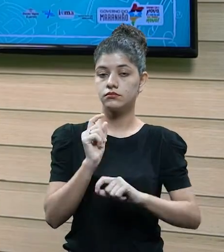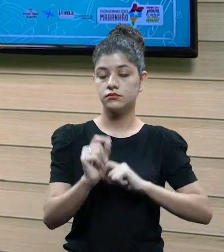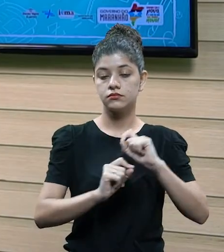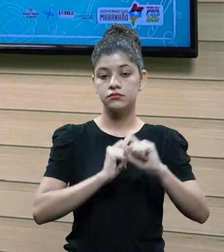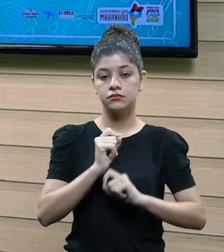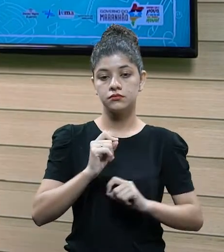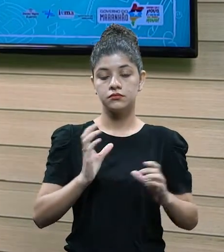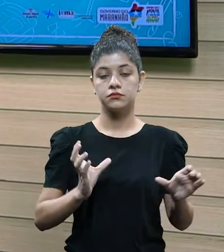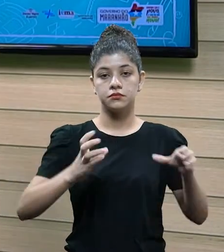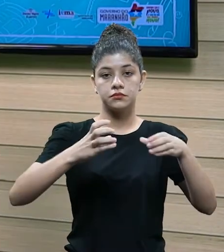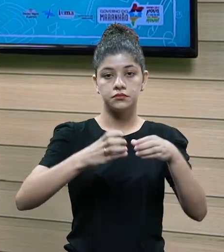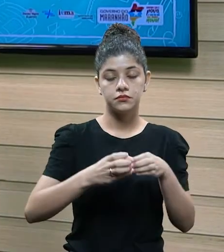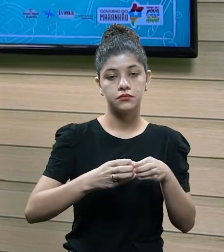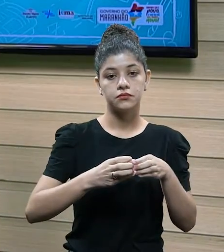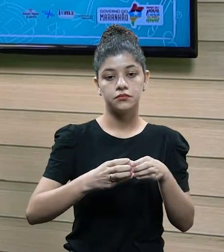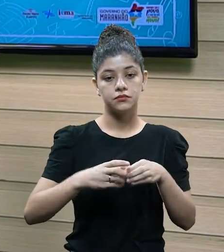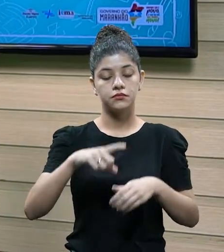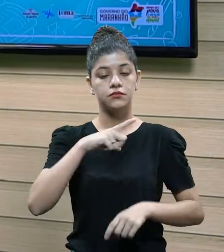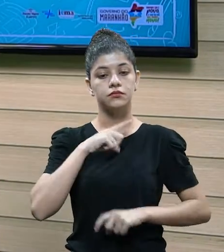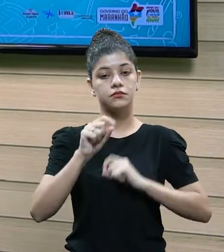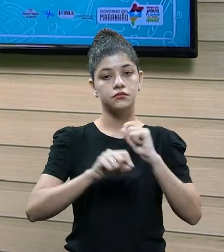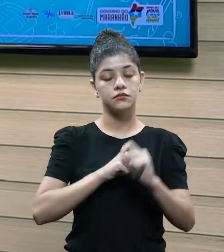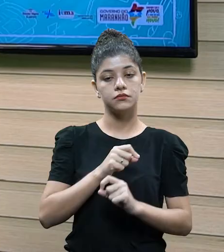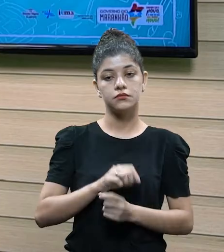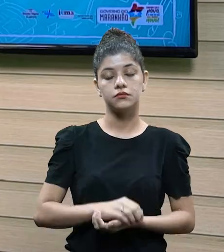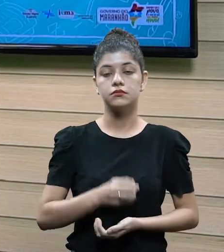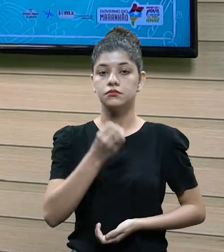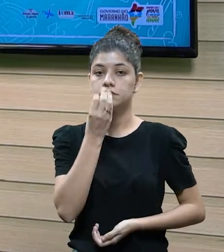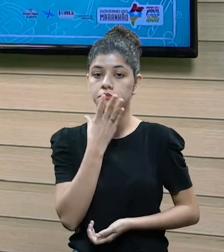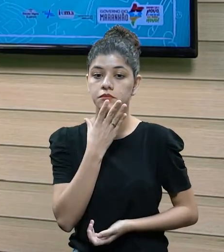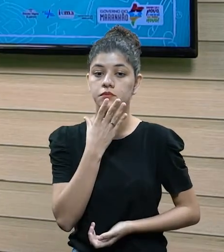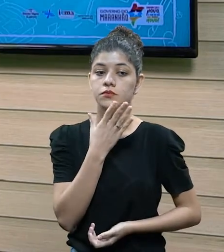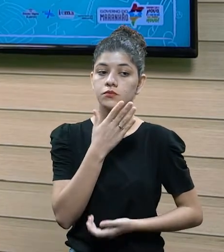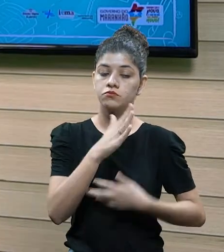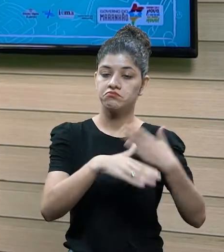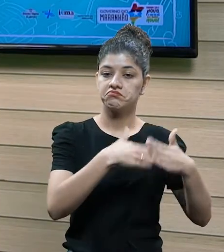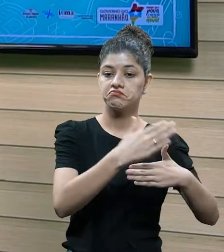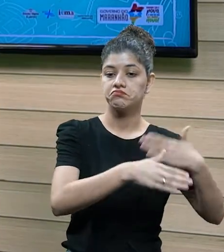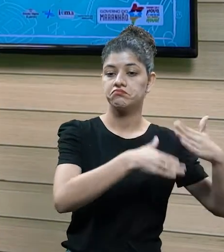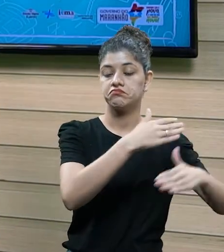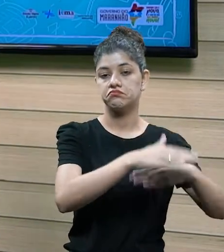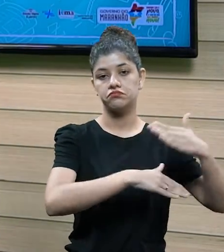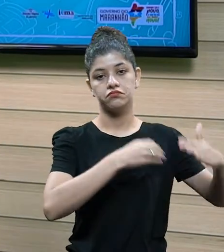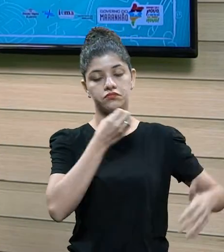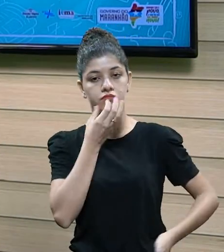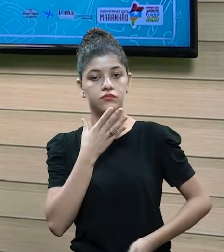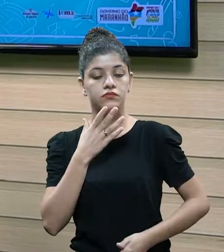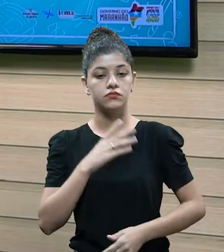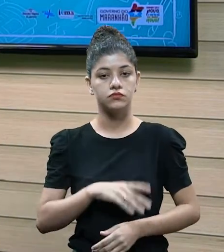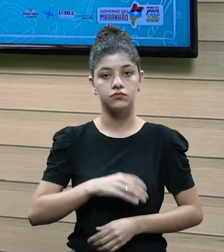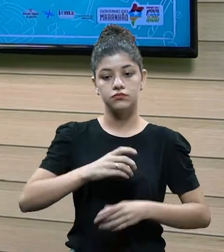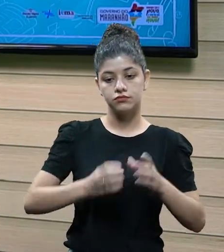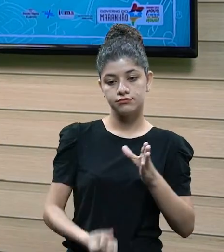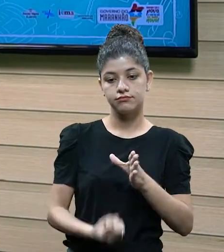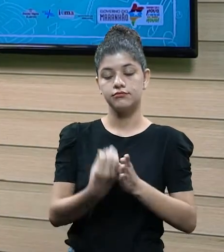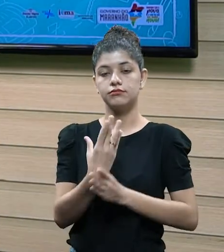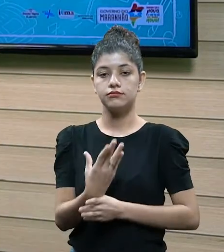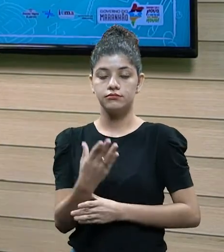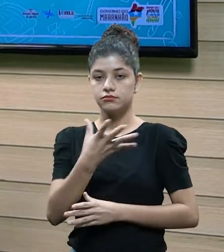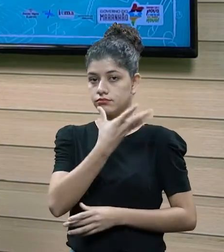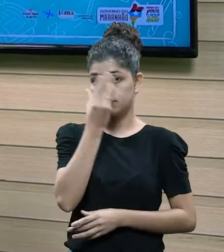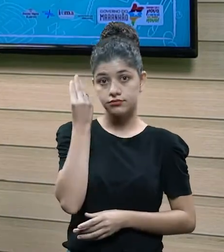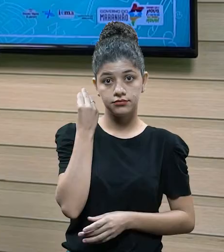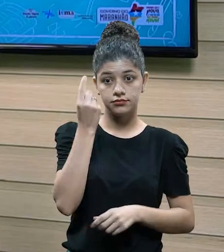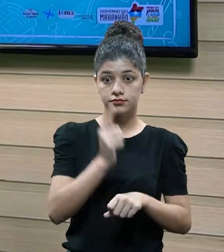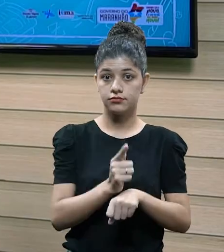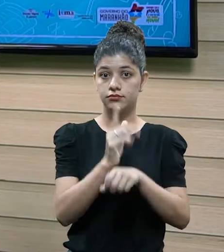tempo, que uma equipe motivada, ela se torna muito mais produtiva. Ela vai bater meta, ela vai inovar, ela vai criar. Então não esqueça